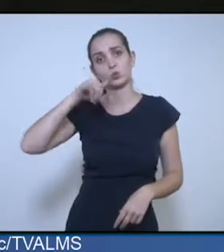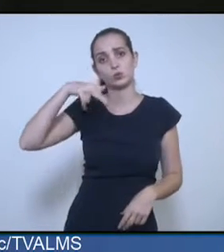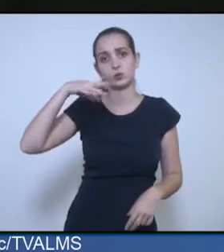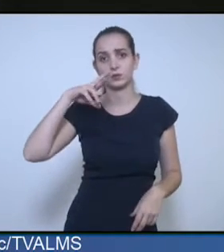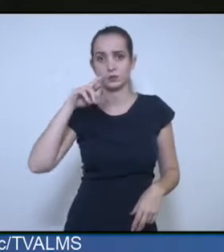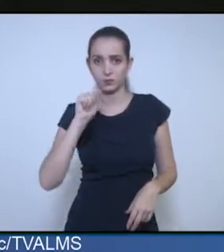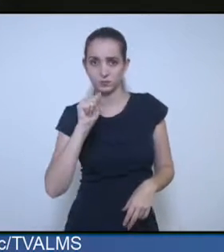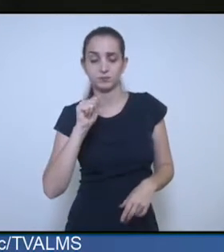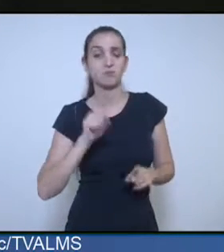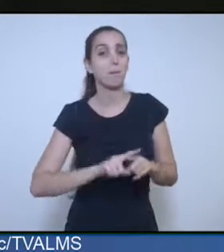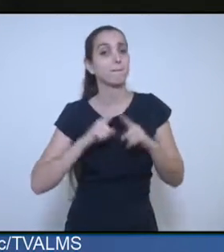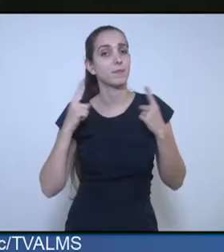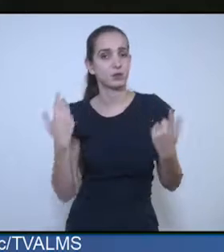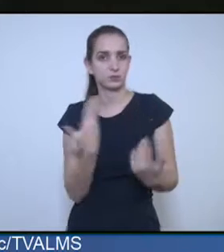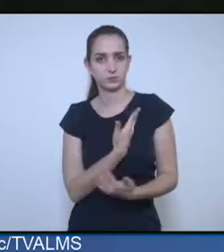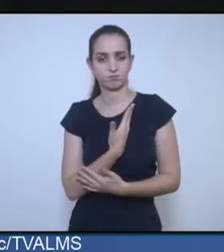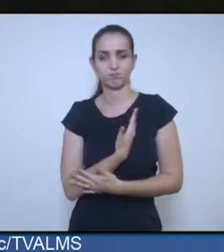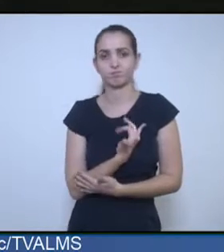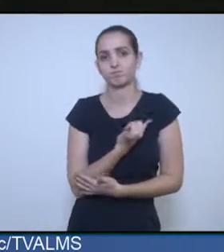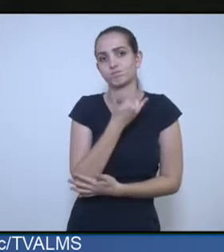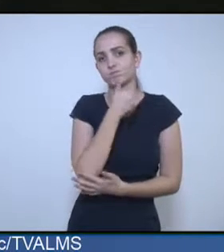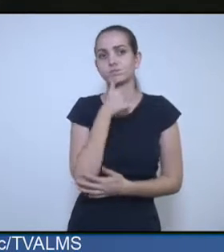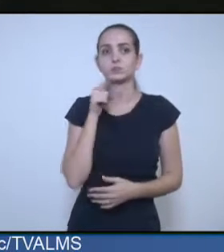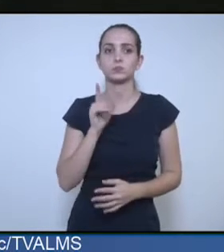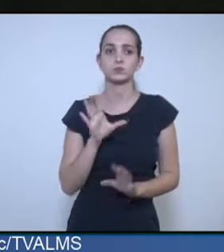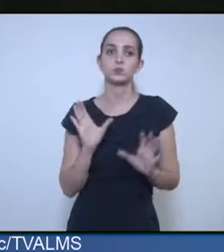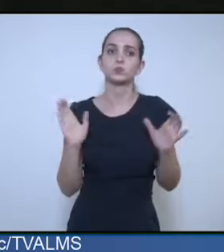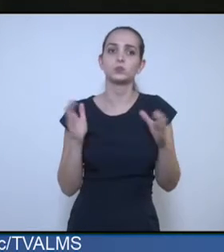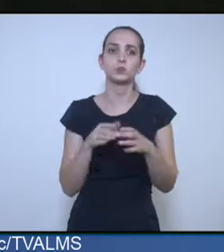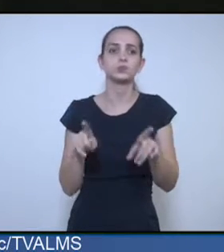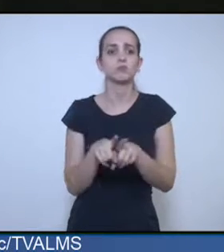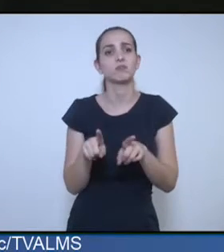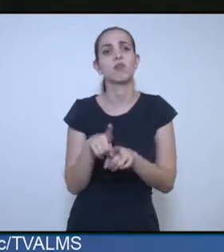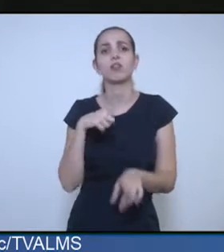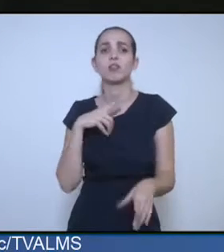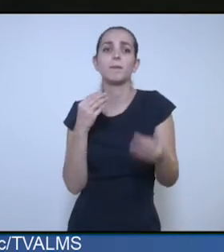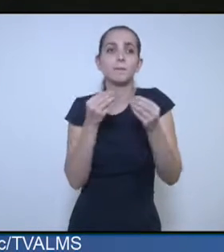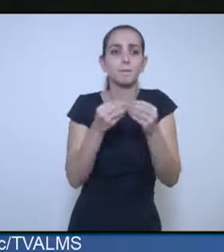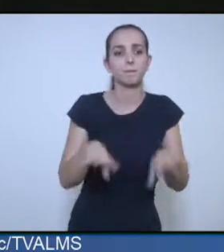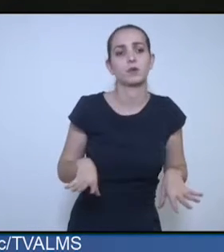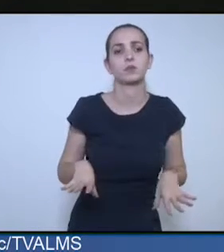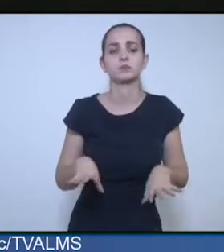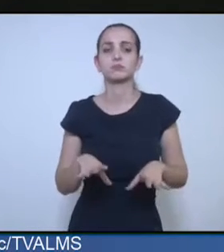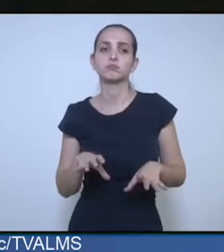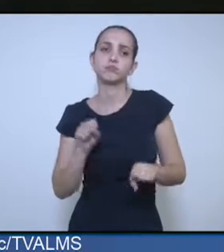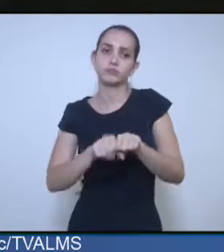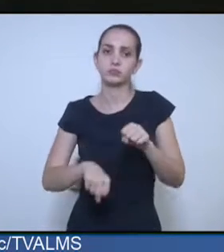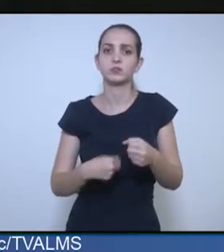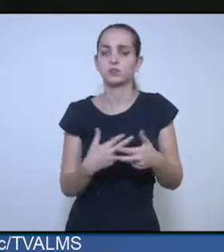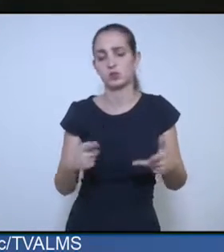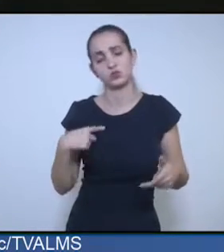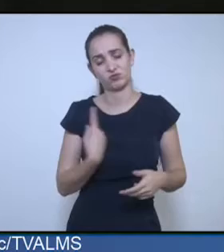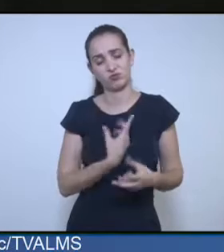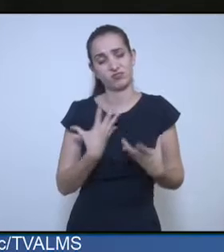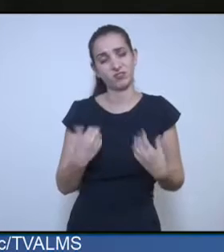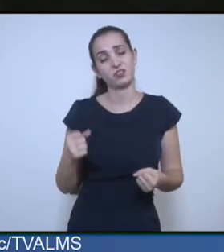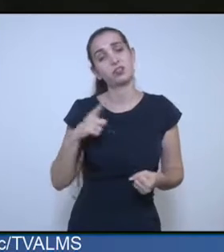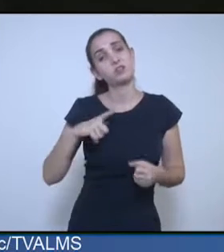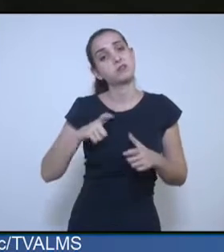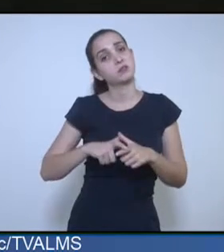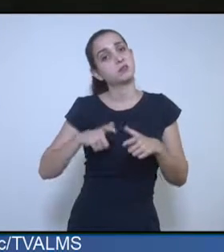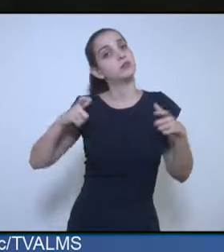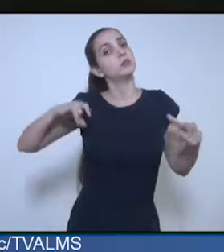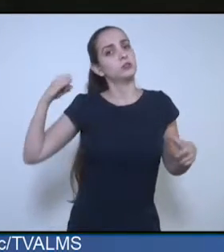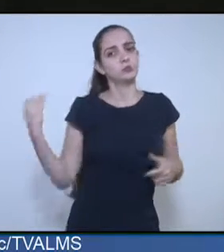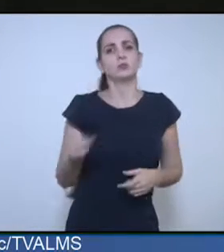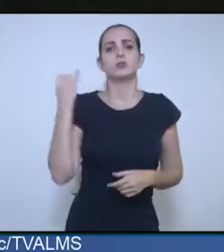pares, infelizmente, esse instituto também está sendo sucateado. E a gente reconhece que tem grandes profissionais ali,